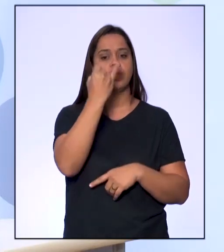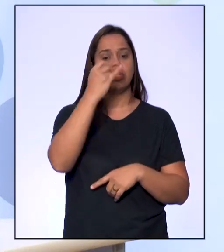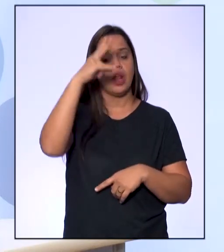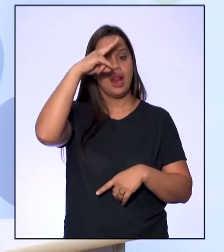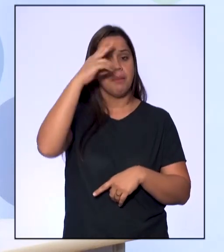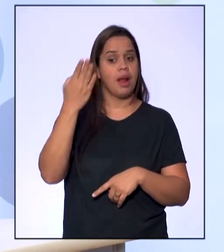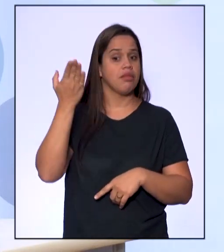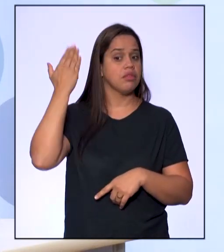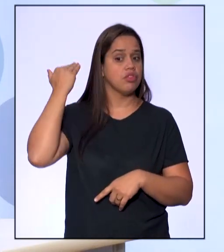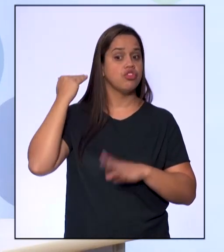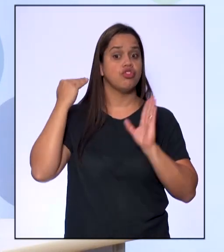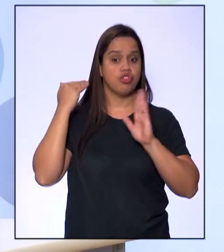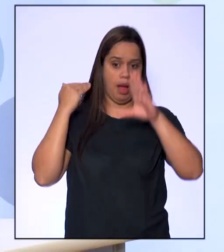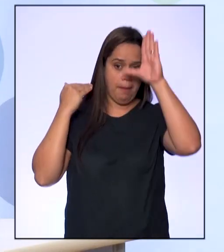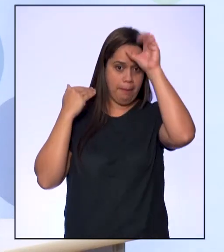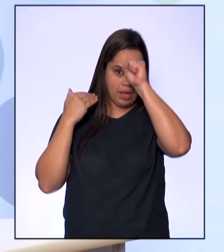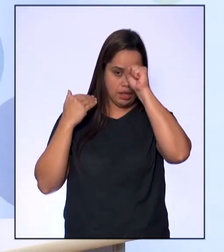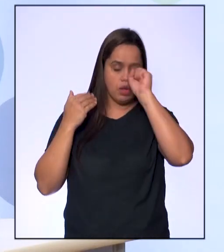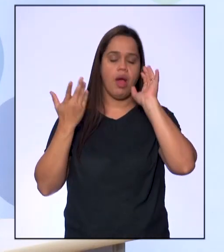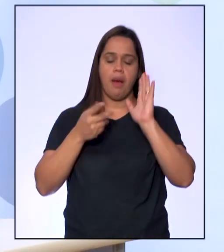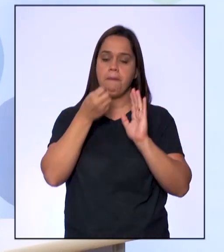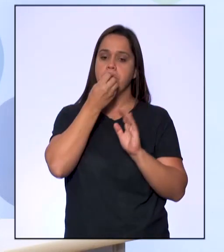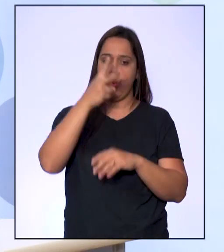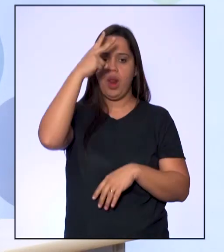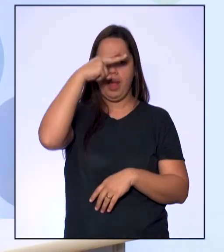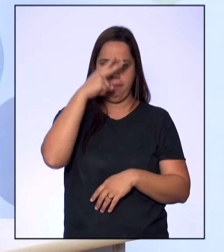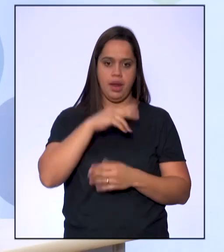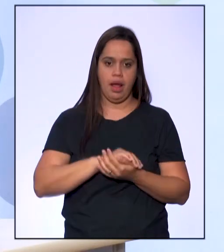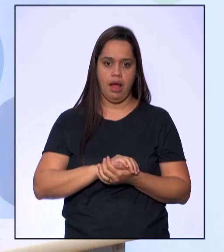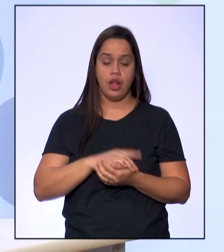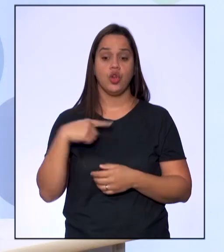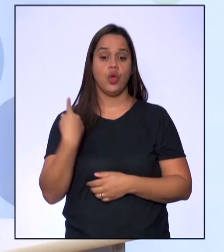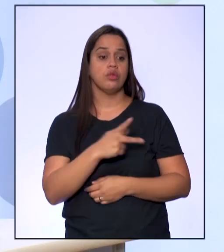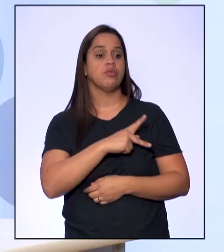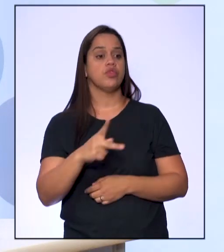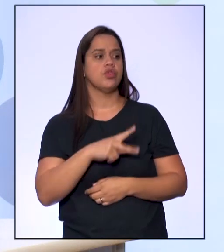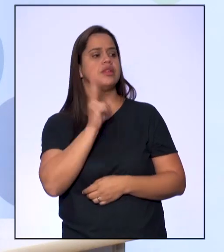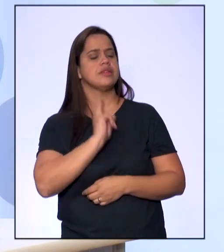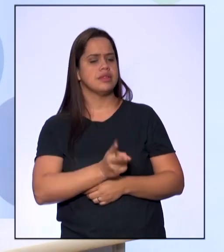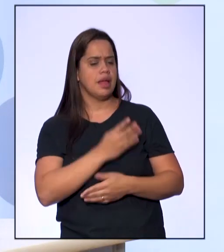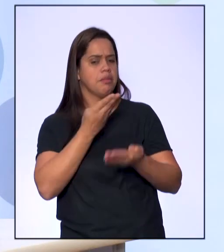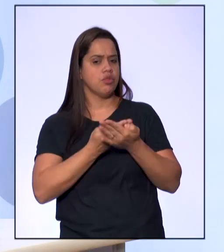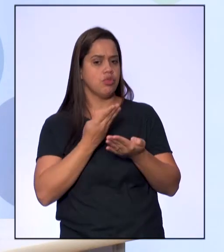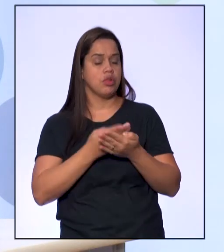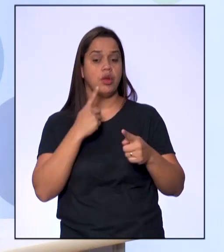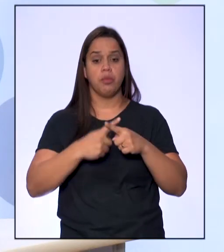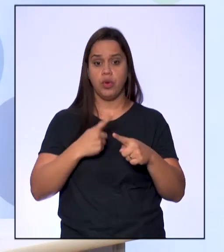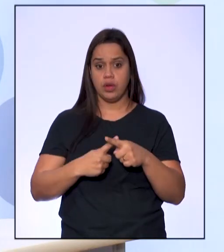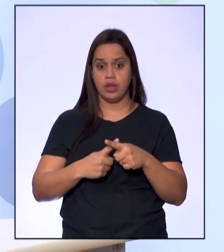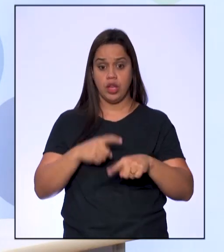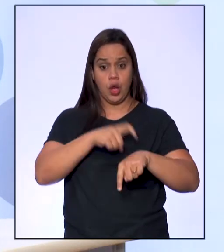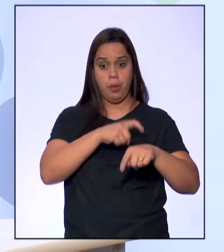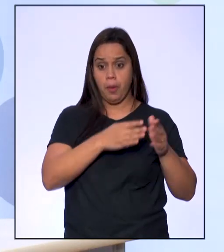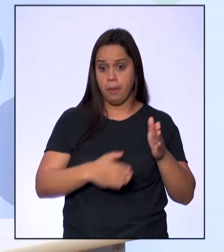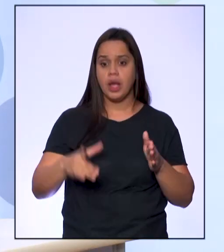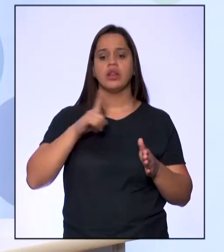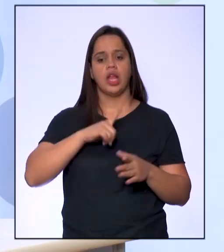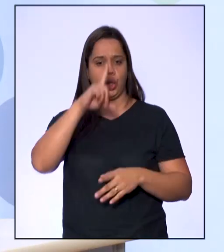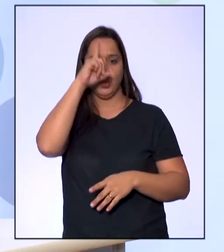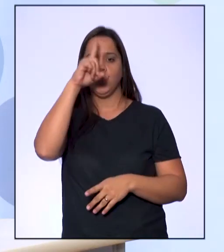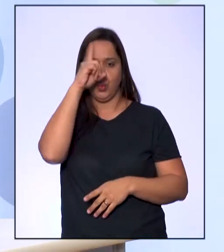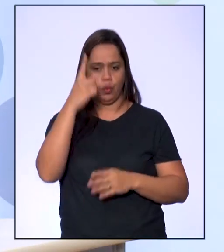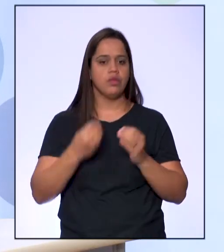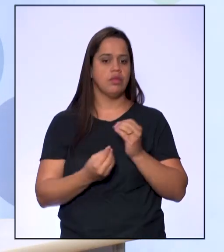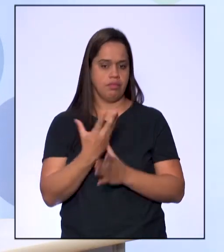já aprendemos. Nós, professoras, estamos estudando sempre, retomando nossos conhecimentos, porque a cada momento surgem dúvidas, tá bom?